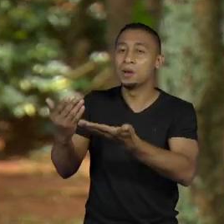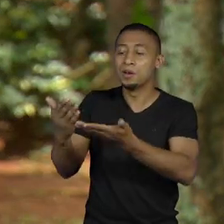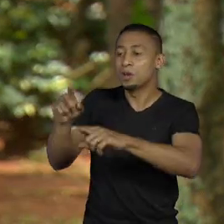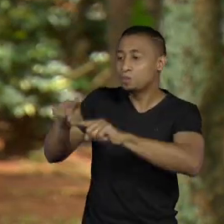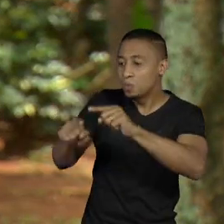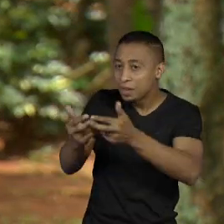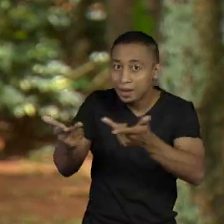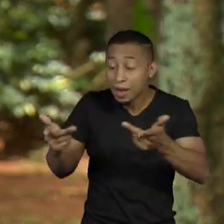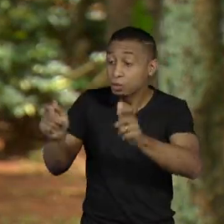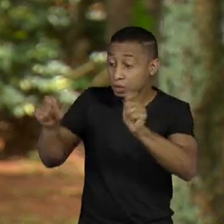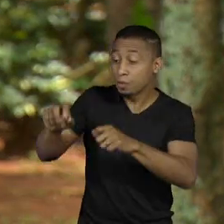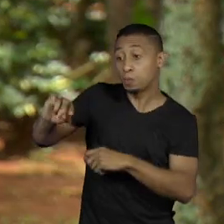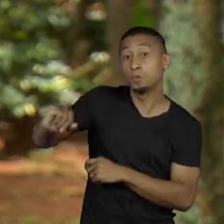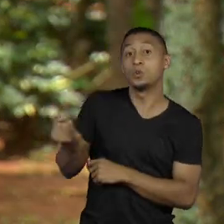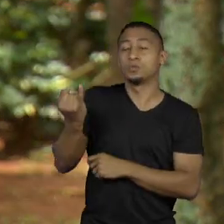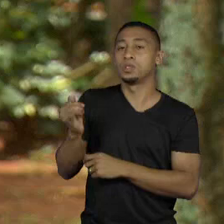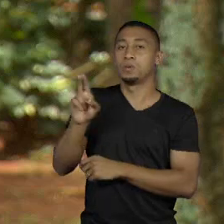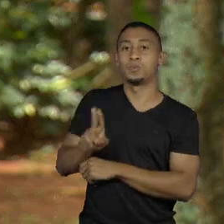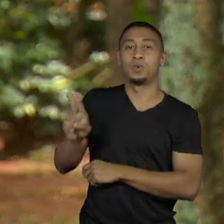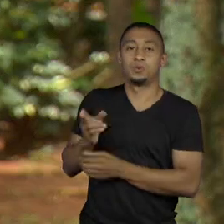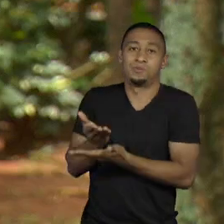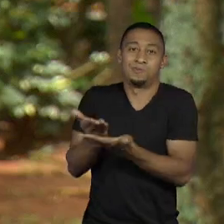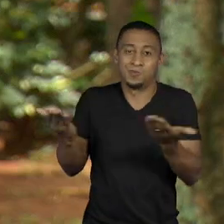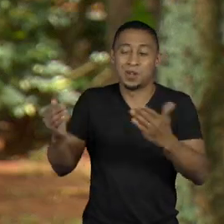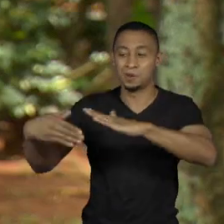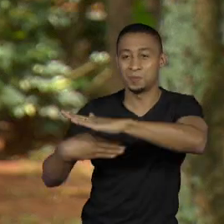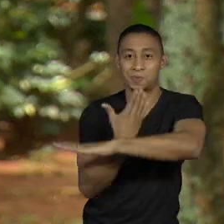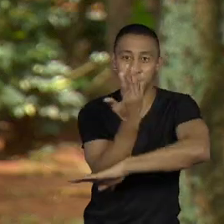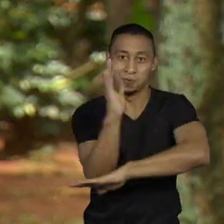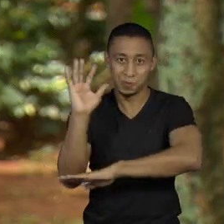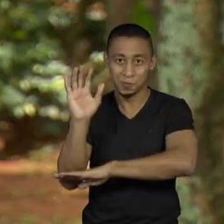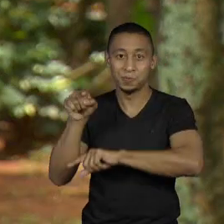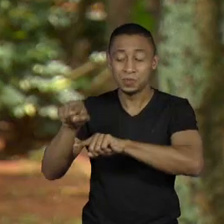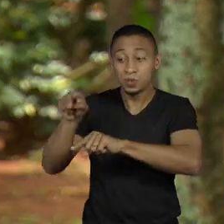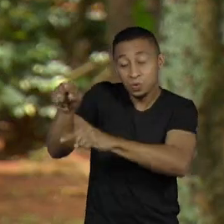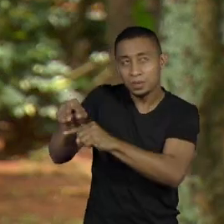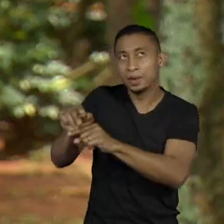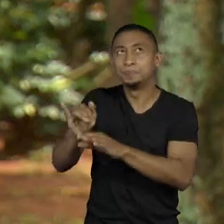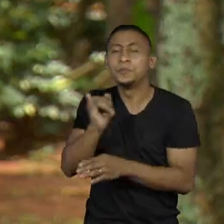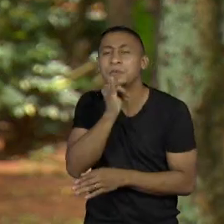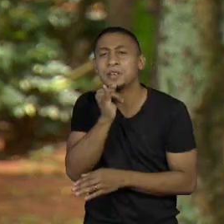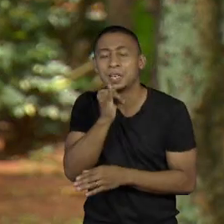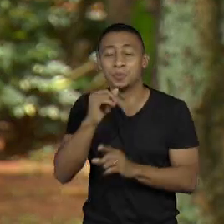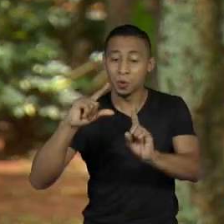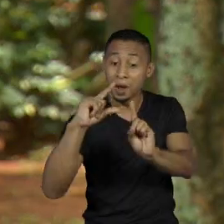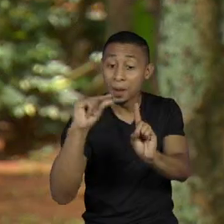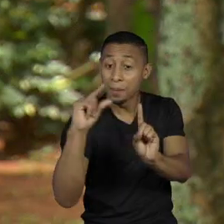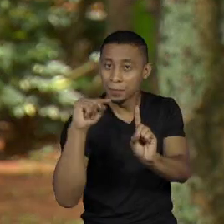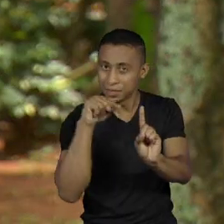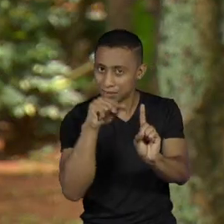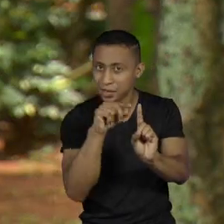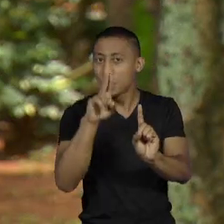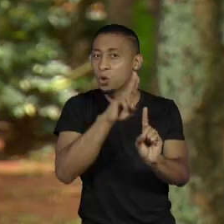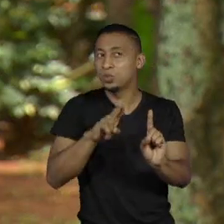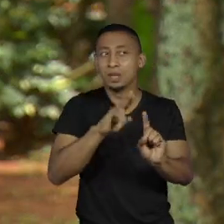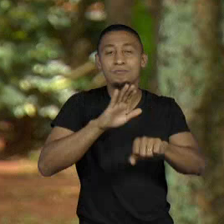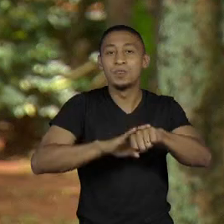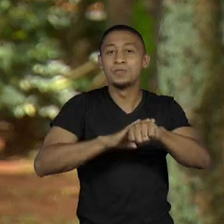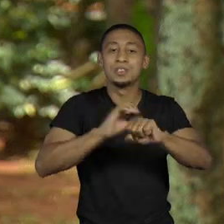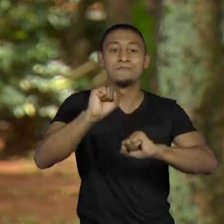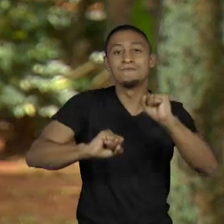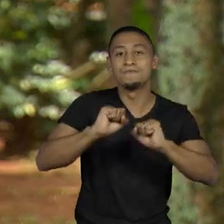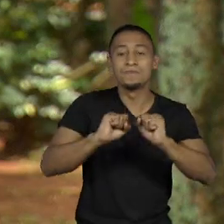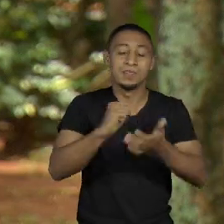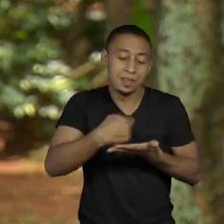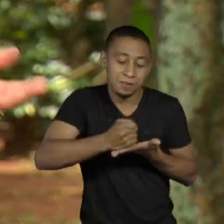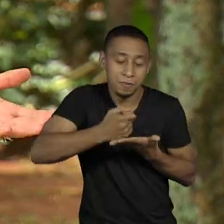são gerados a partir do uso dessa biodiversidade. Por exemplo, se uma planta é utilizada para fabricar um